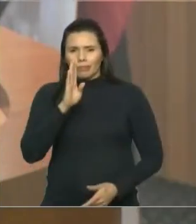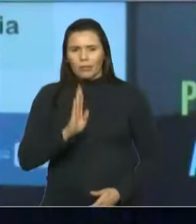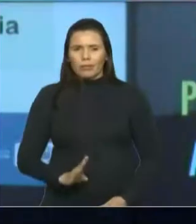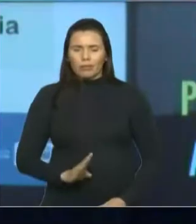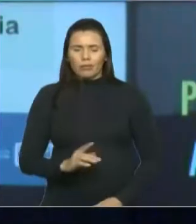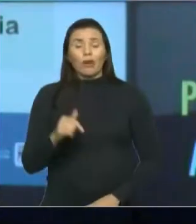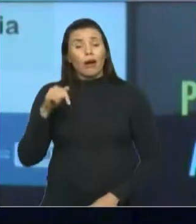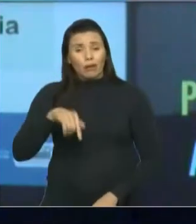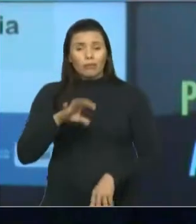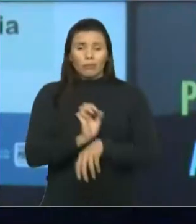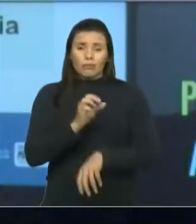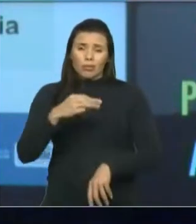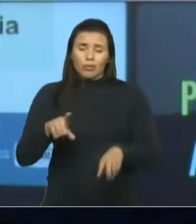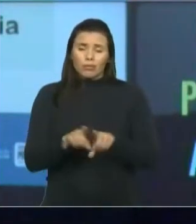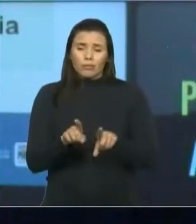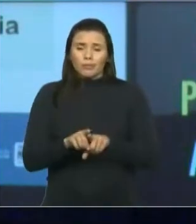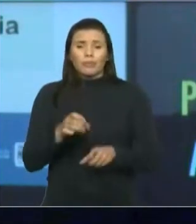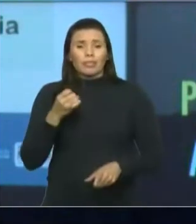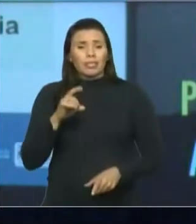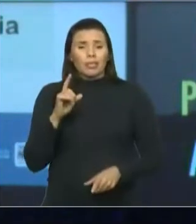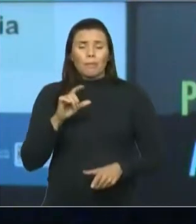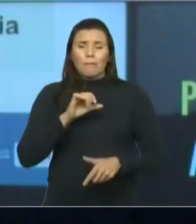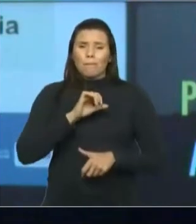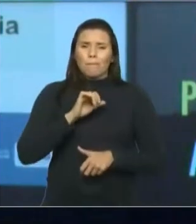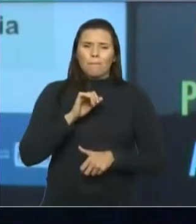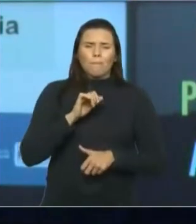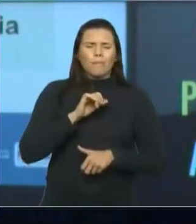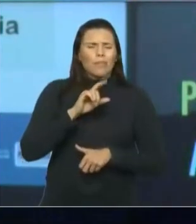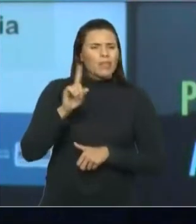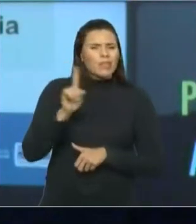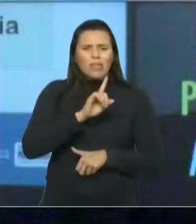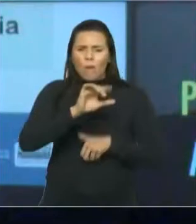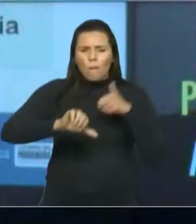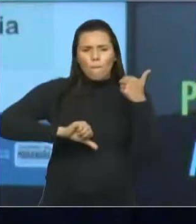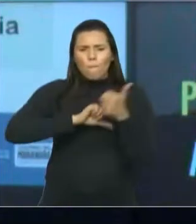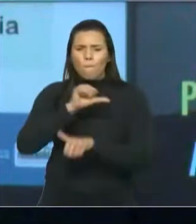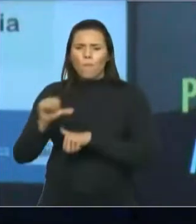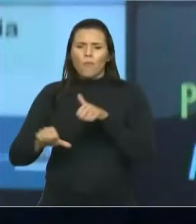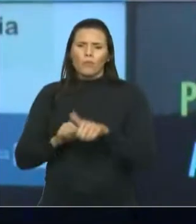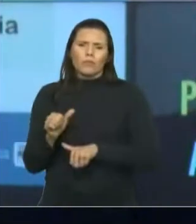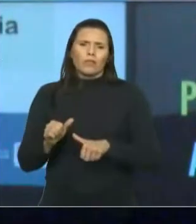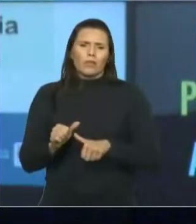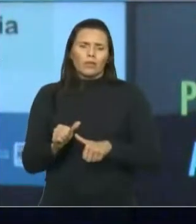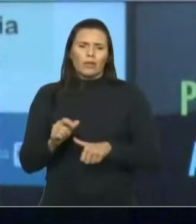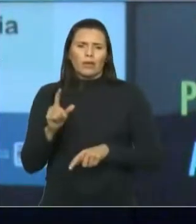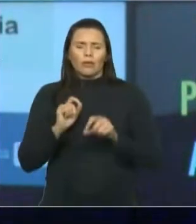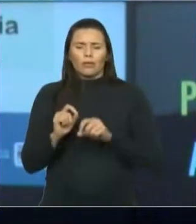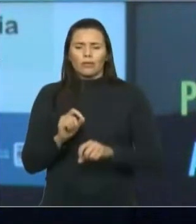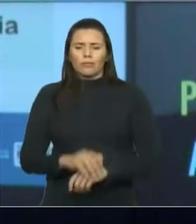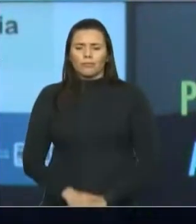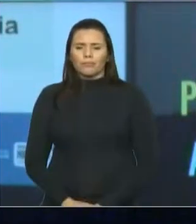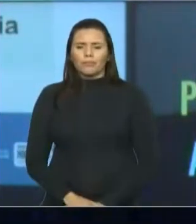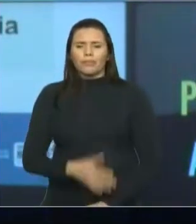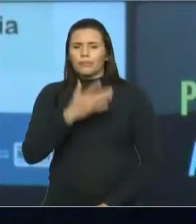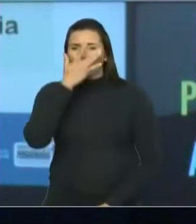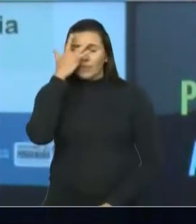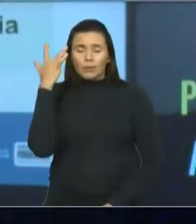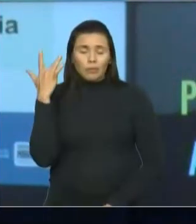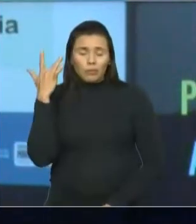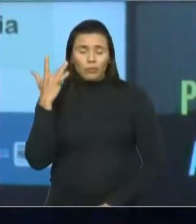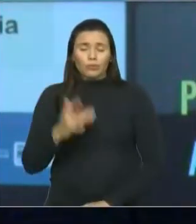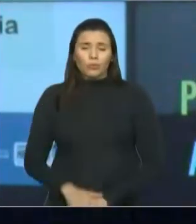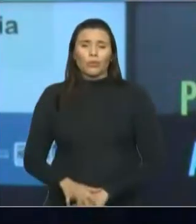Se a gente não mudar o modelo de atenção isolado, onde o paciente ele procura apenas tão somente um